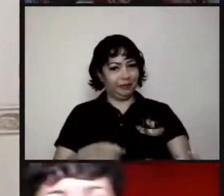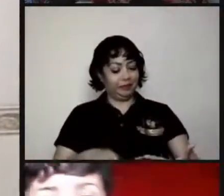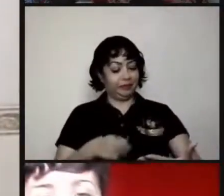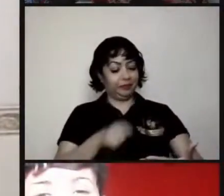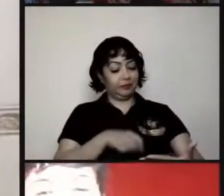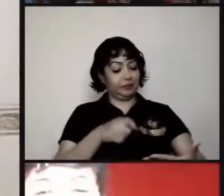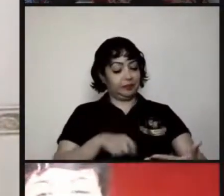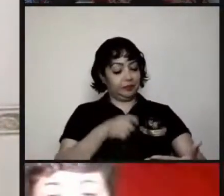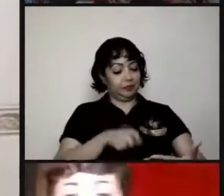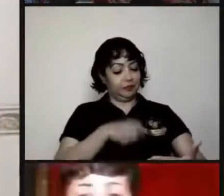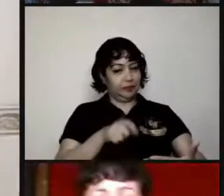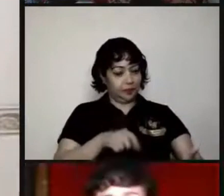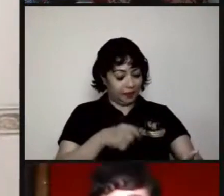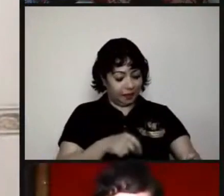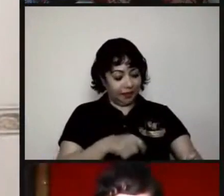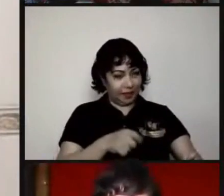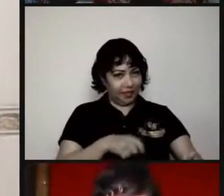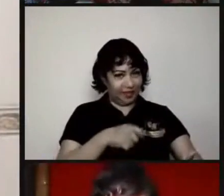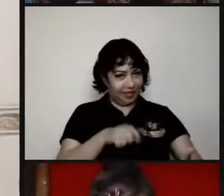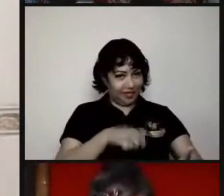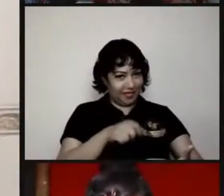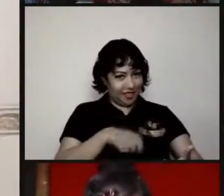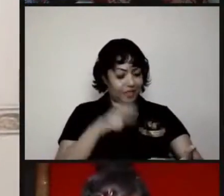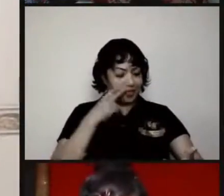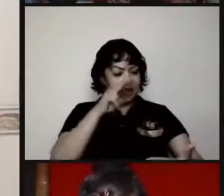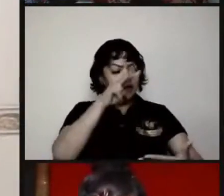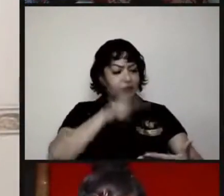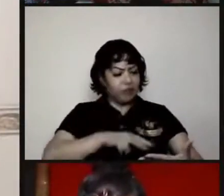escrevendo, corrigindo. Aí, na hora que você vê aquele texto